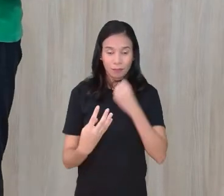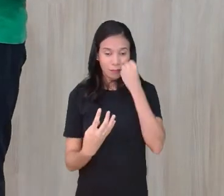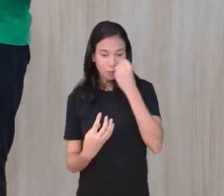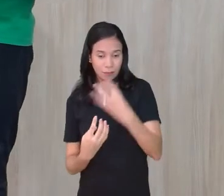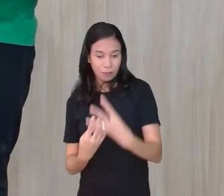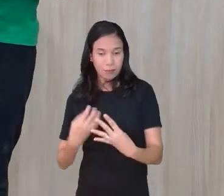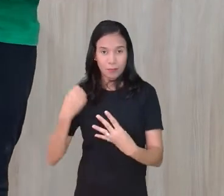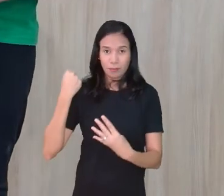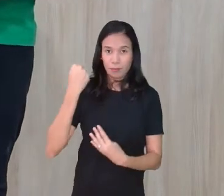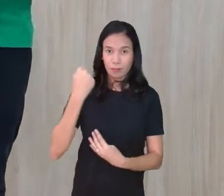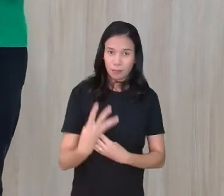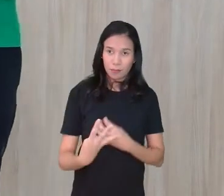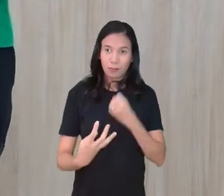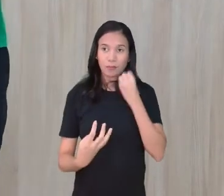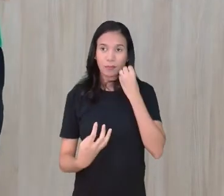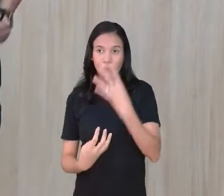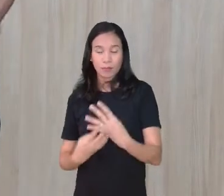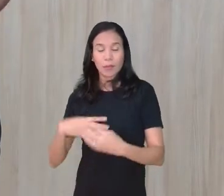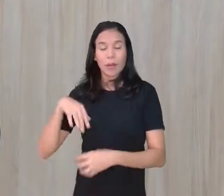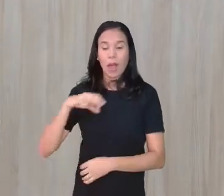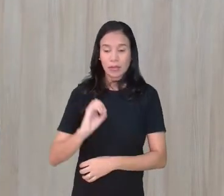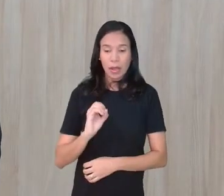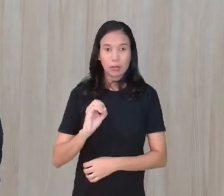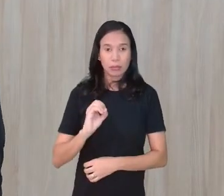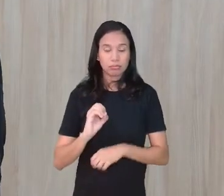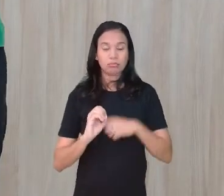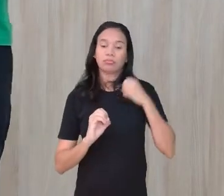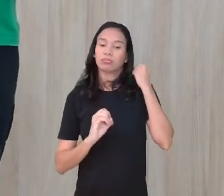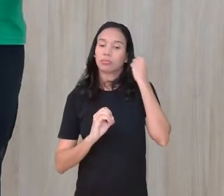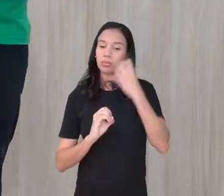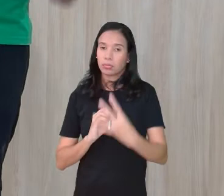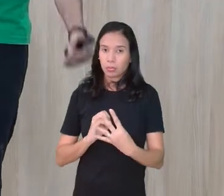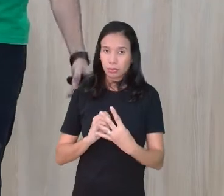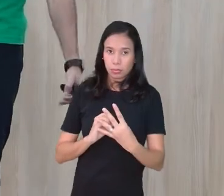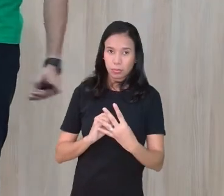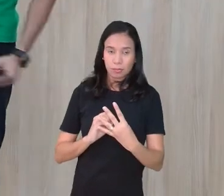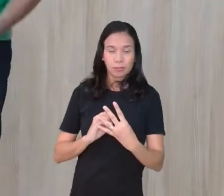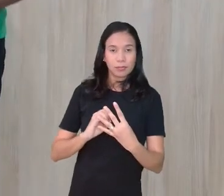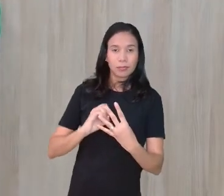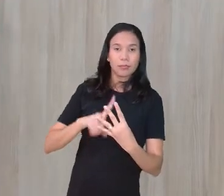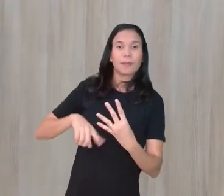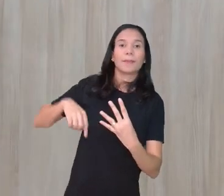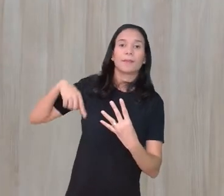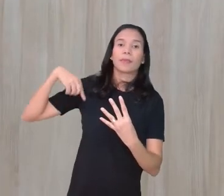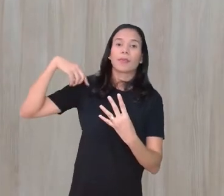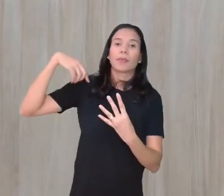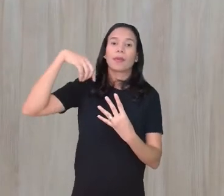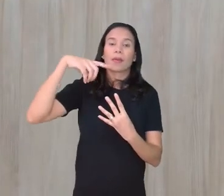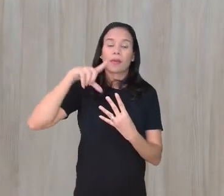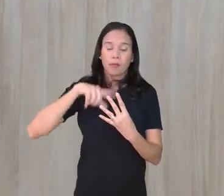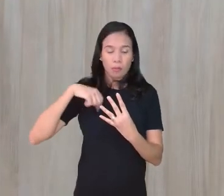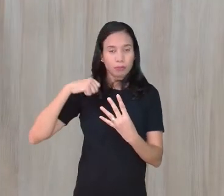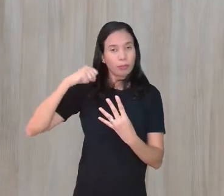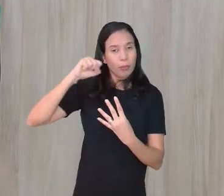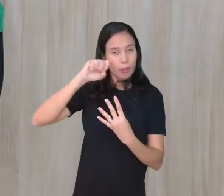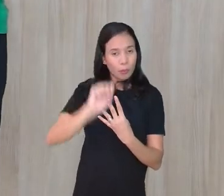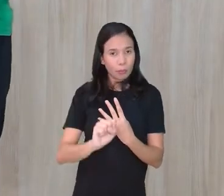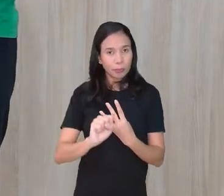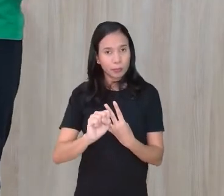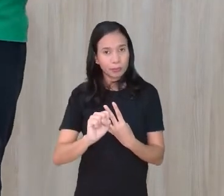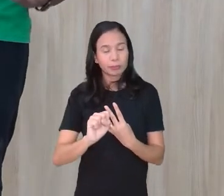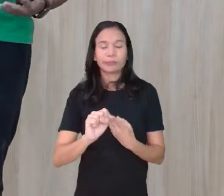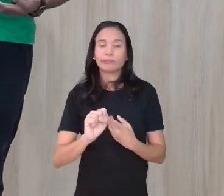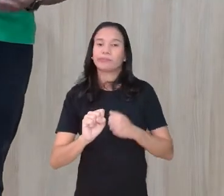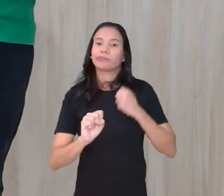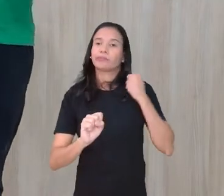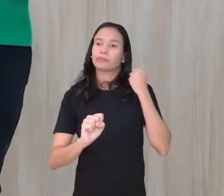4, certo? Então, o 0, 0 mais 4, 4, 0 mais 4 mais 4 é igual